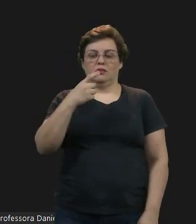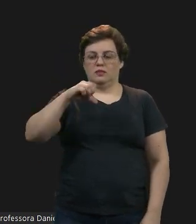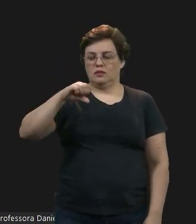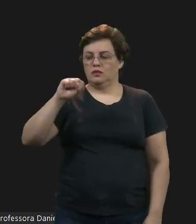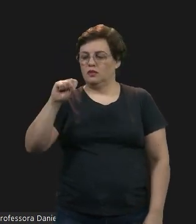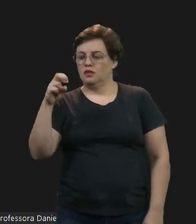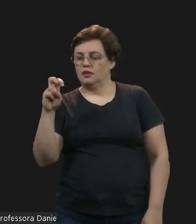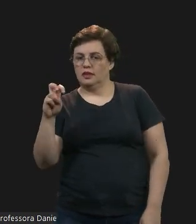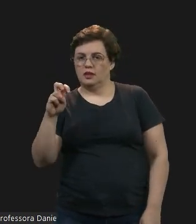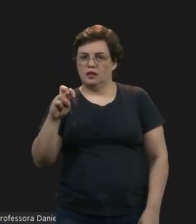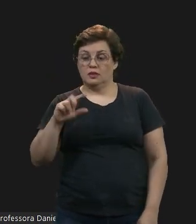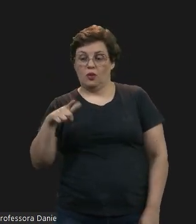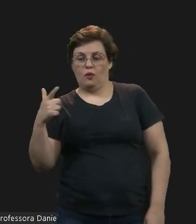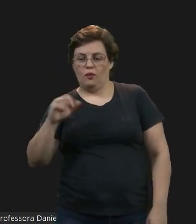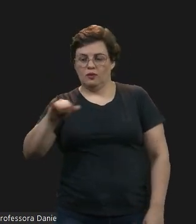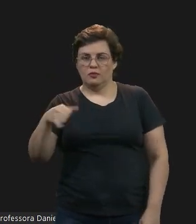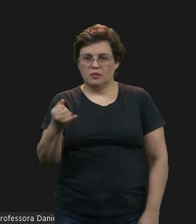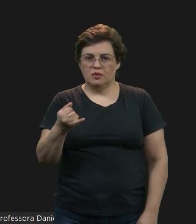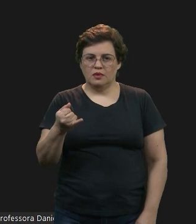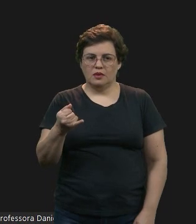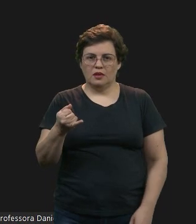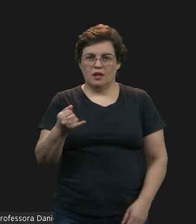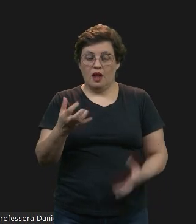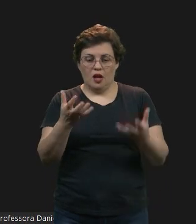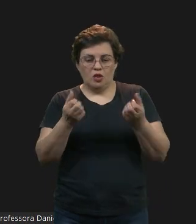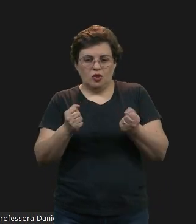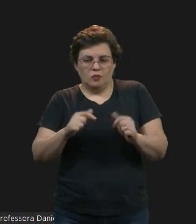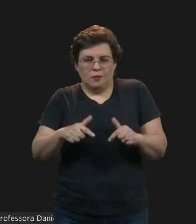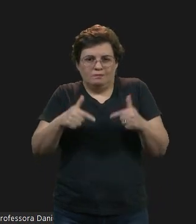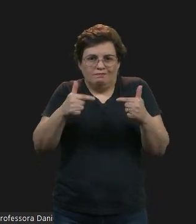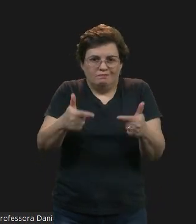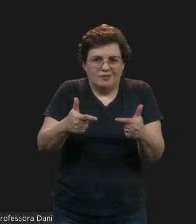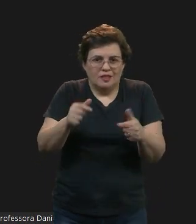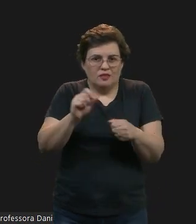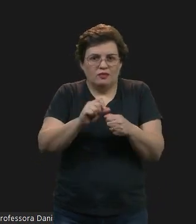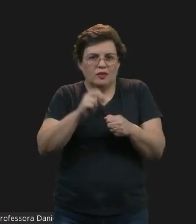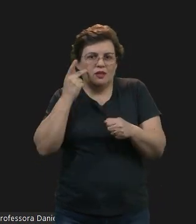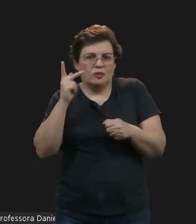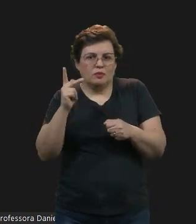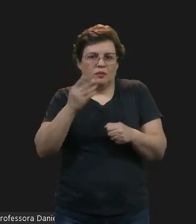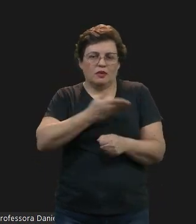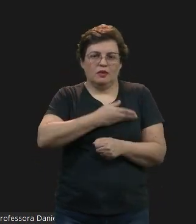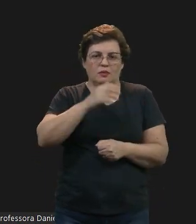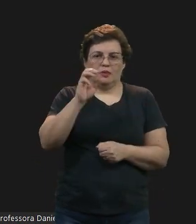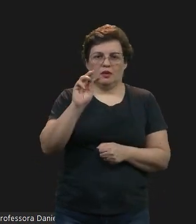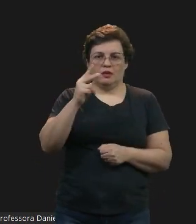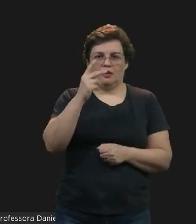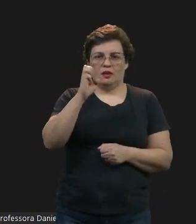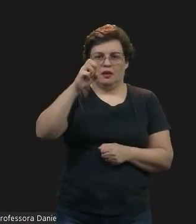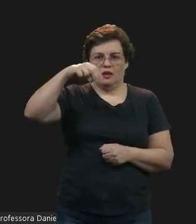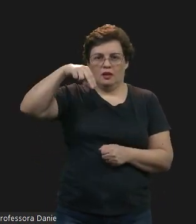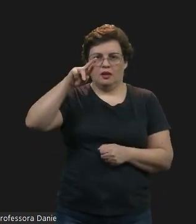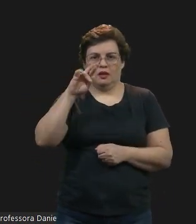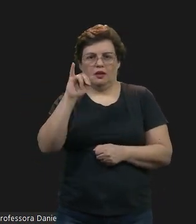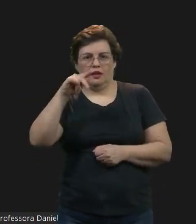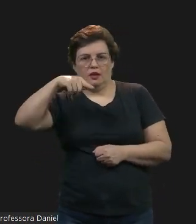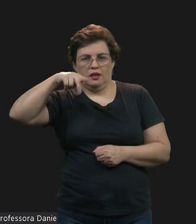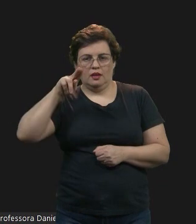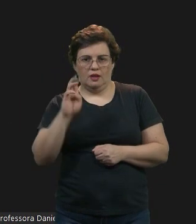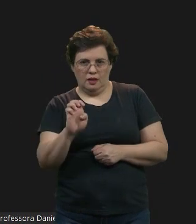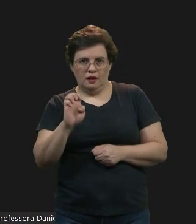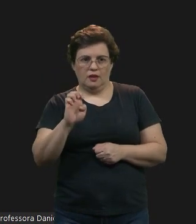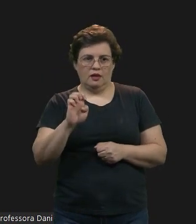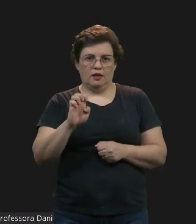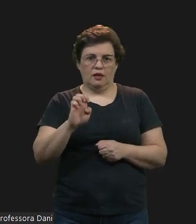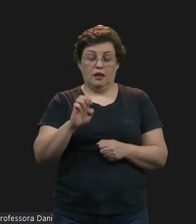uma oportunidade, assumiu o desafio feito pelo jornalista e amigo Henrique Neves e se tornou editor do jornal,